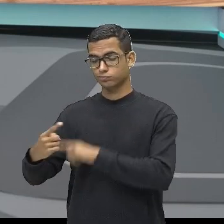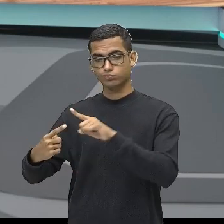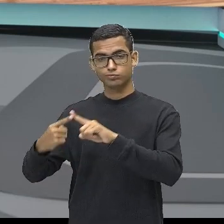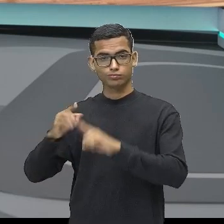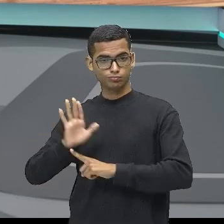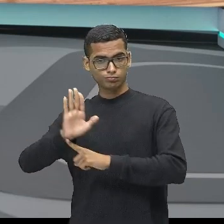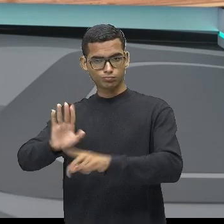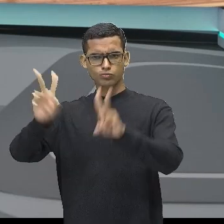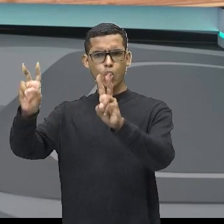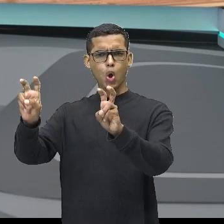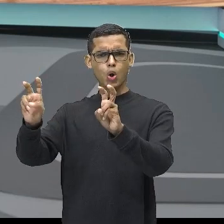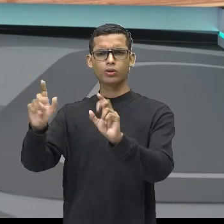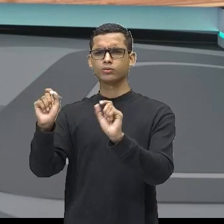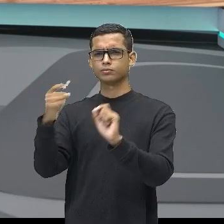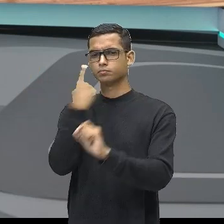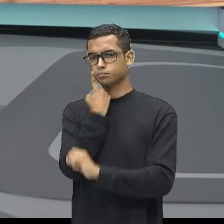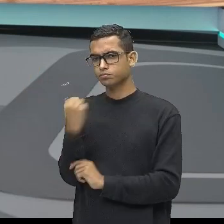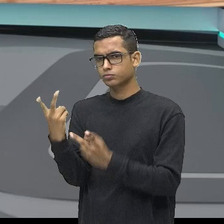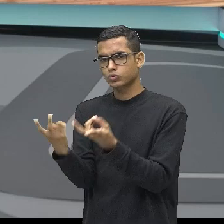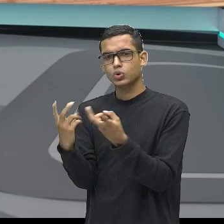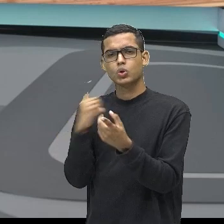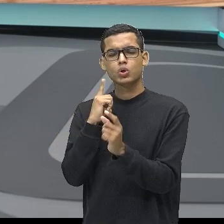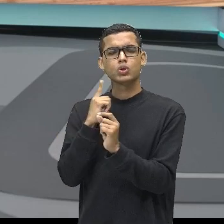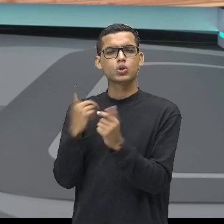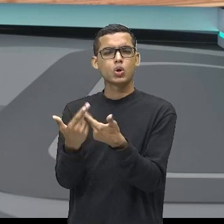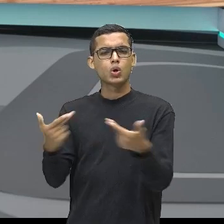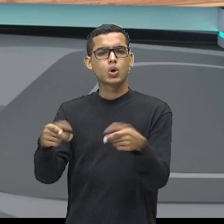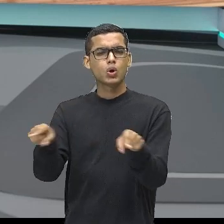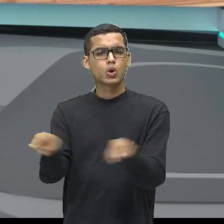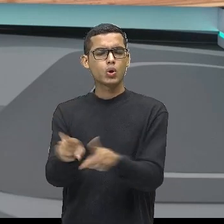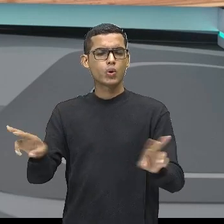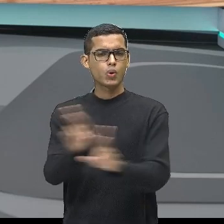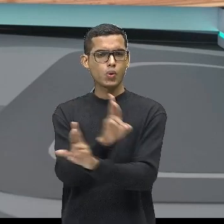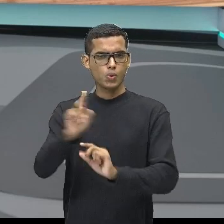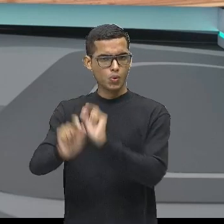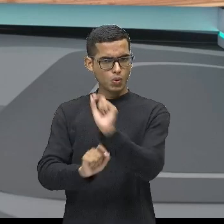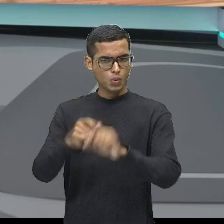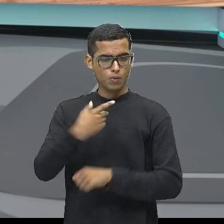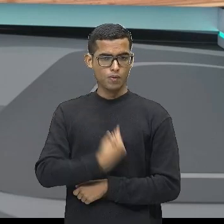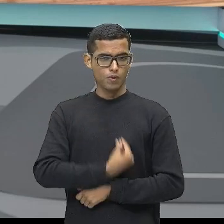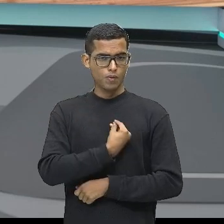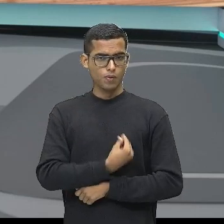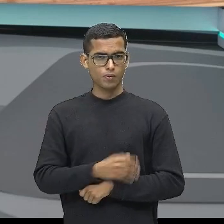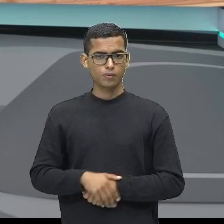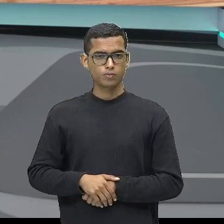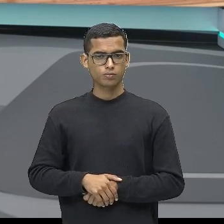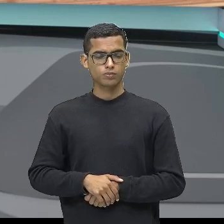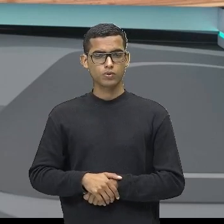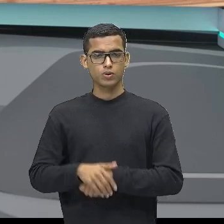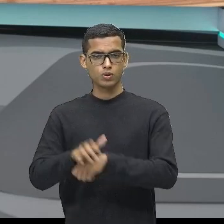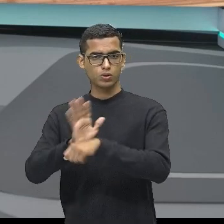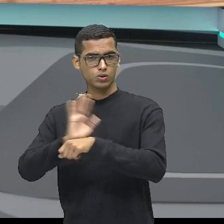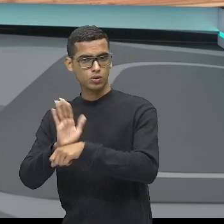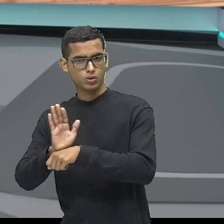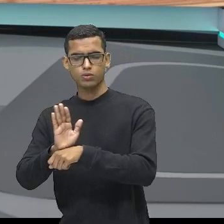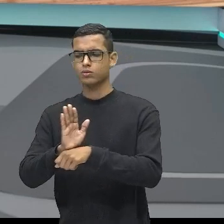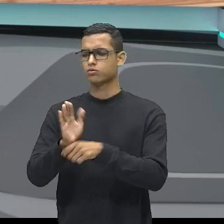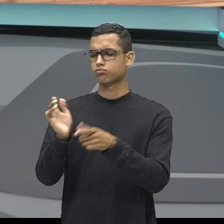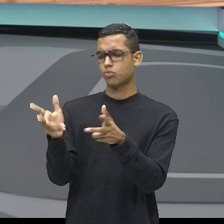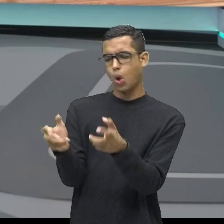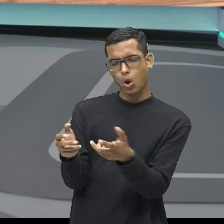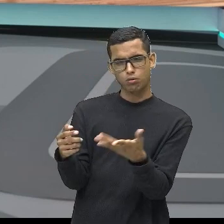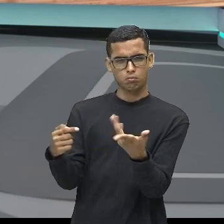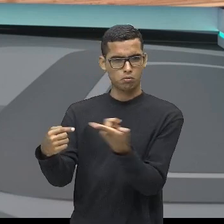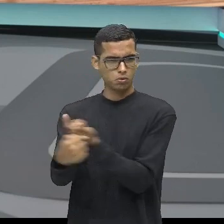e percebem que o tema do nosso debate envolveu questões voltadas para a influência de filmes e jogos